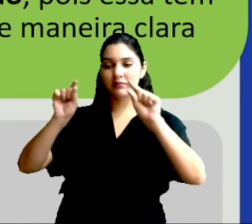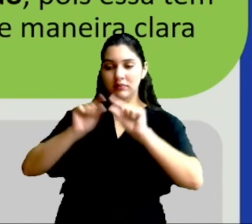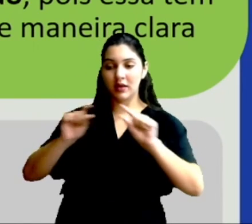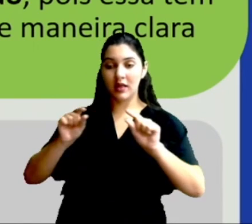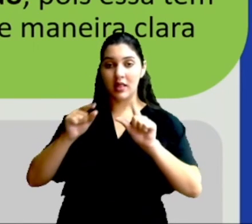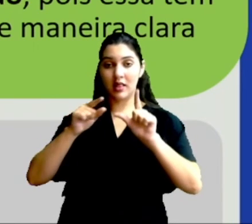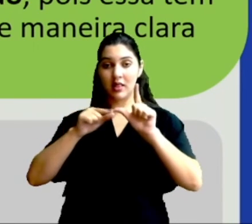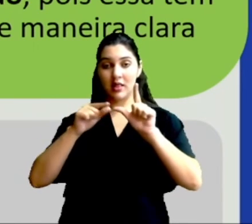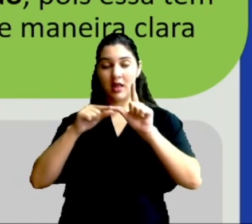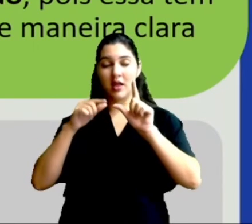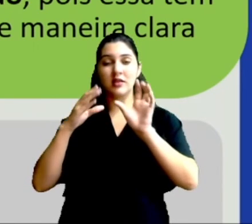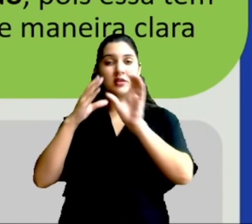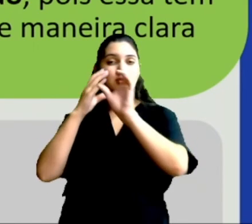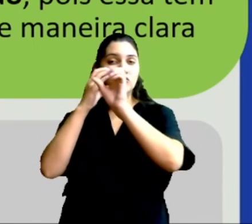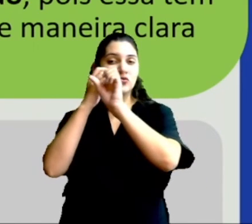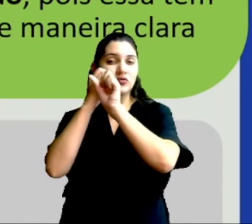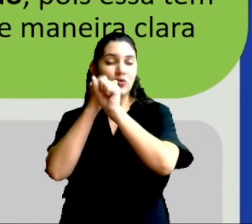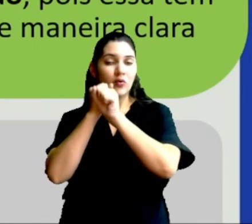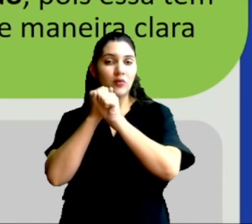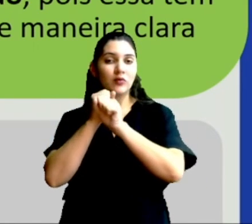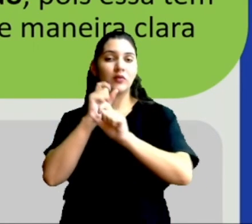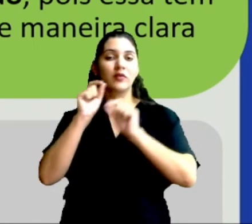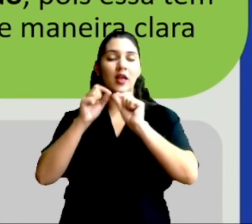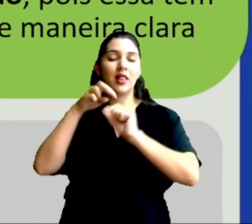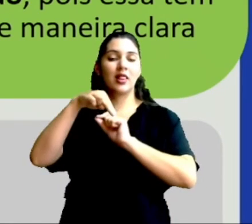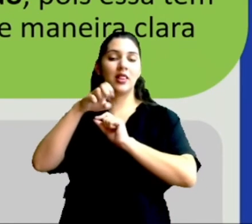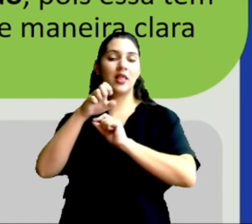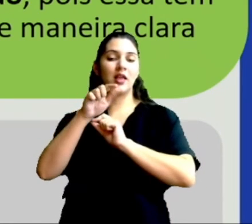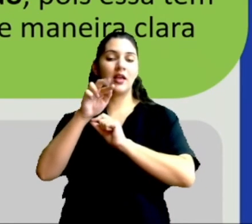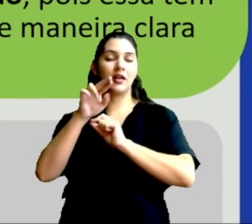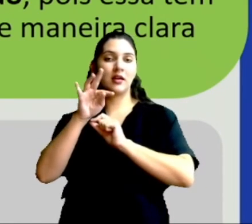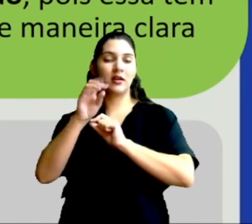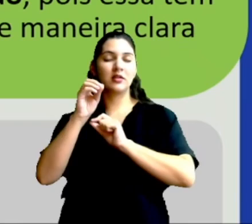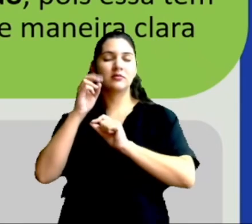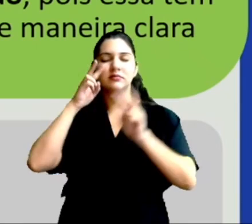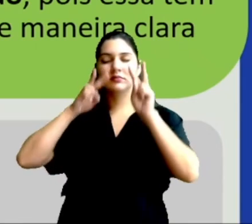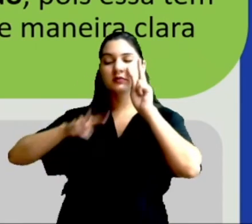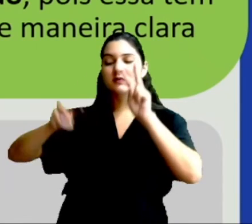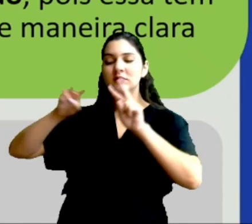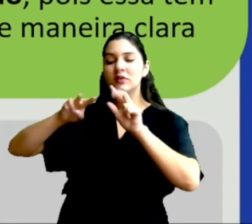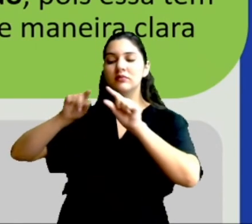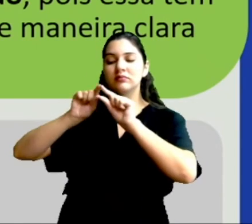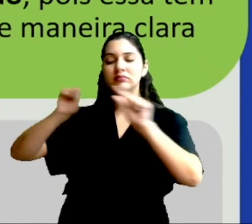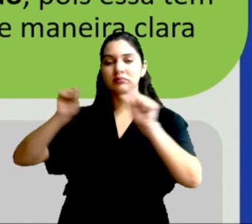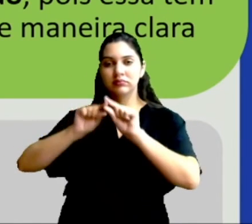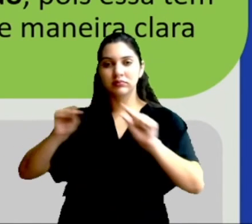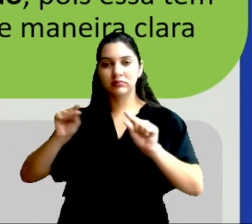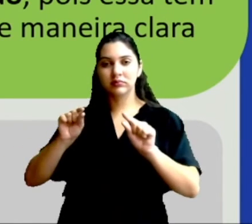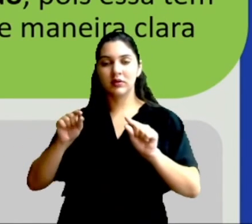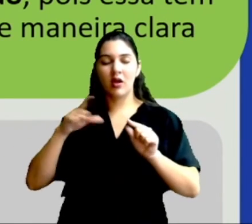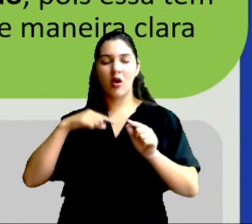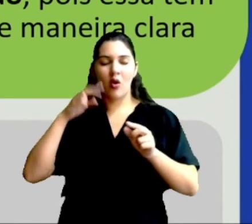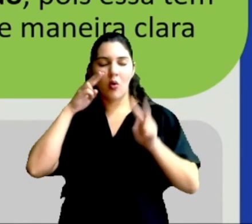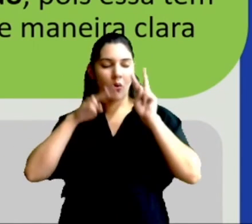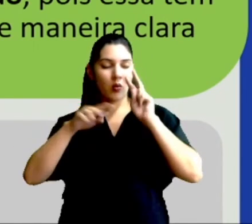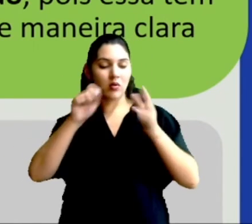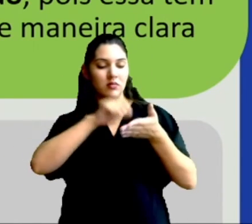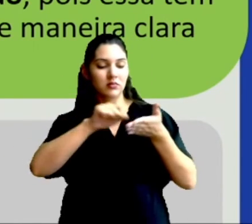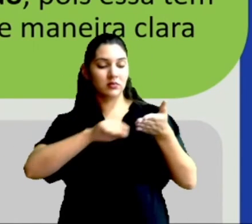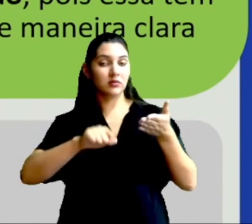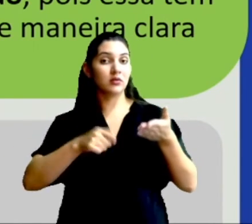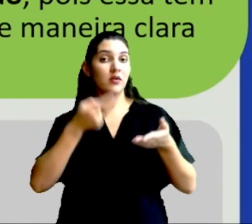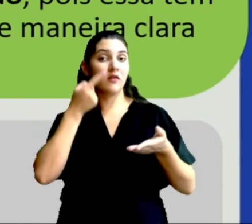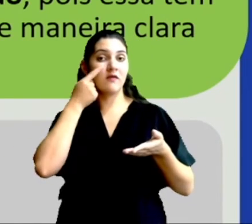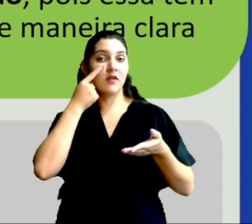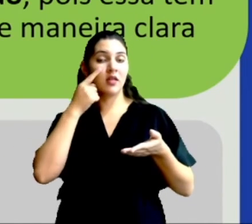com letras aí mais escuras, o chamado negrito. Então, vai analisando, olha aí as tuas anotações e